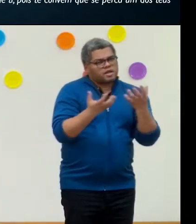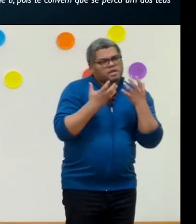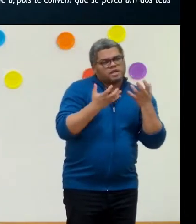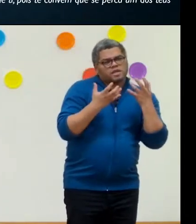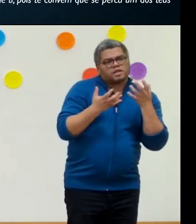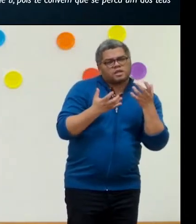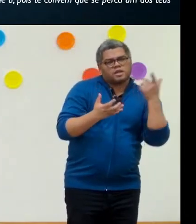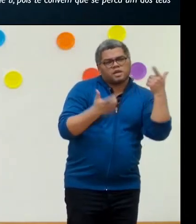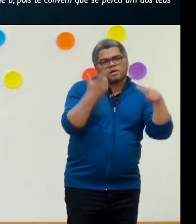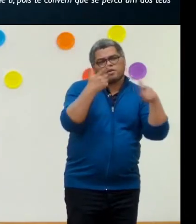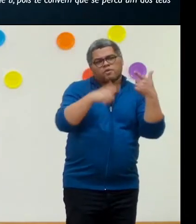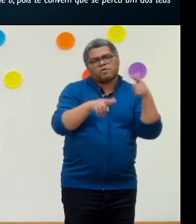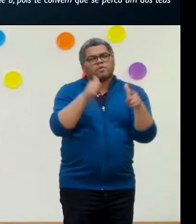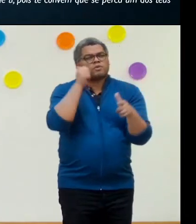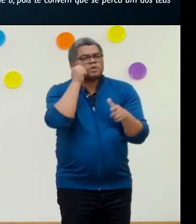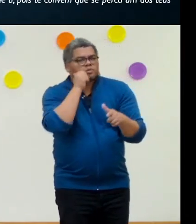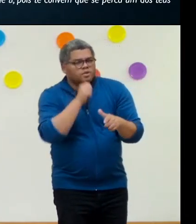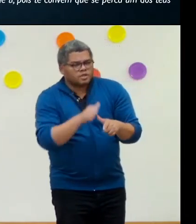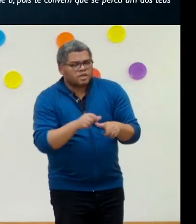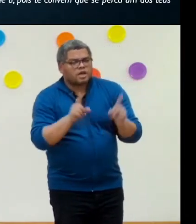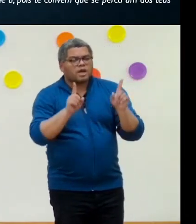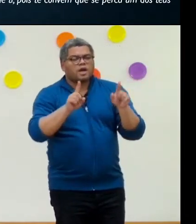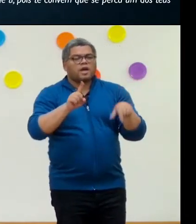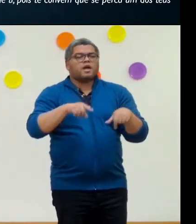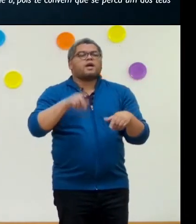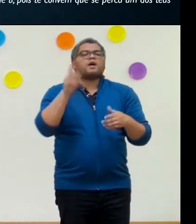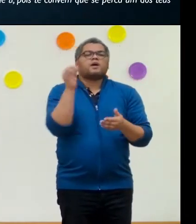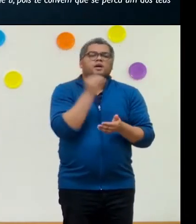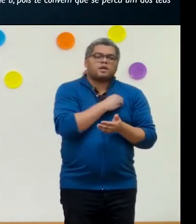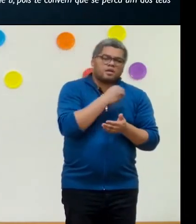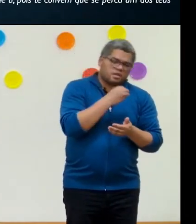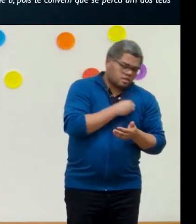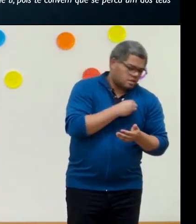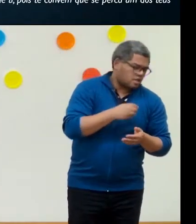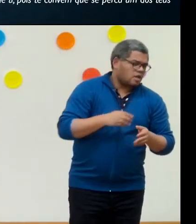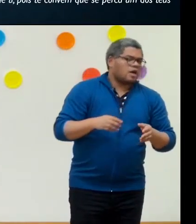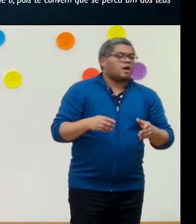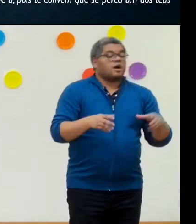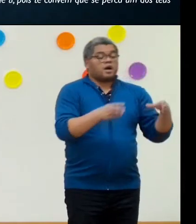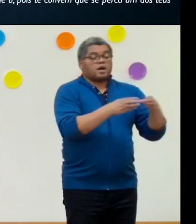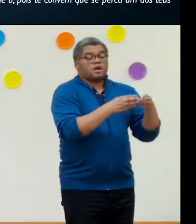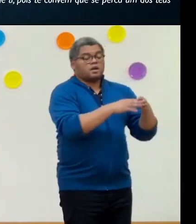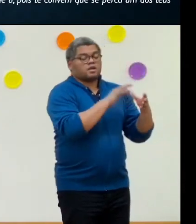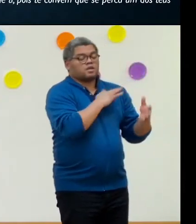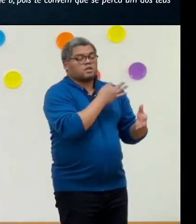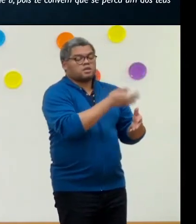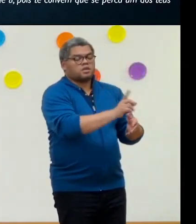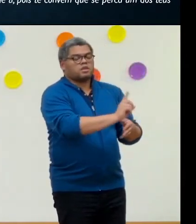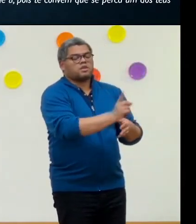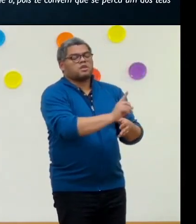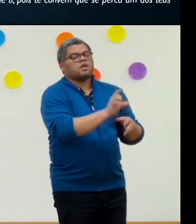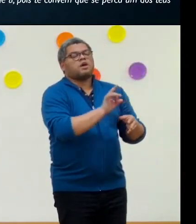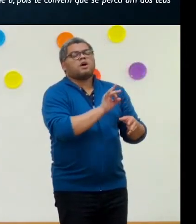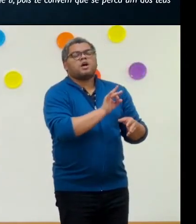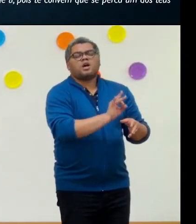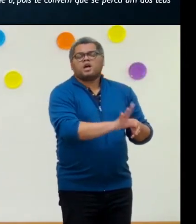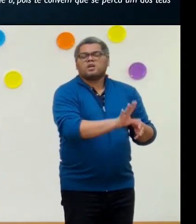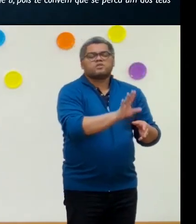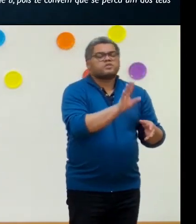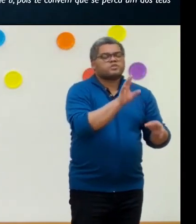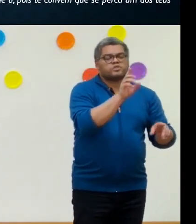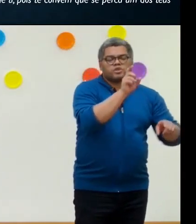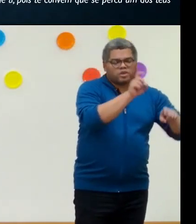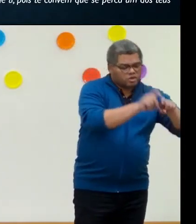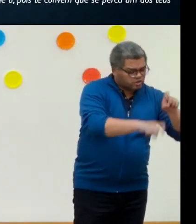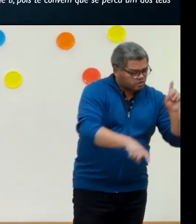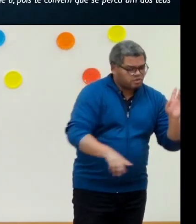E eles estavam pensando que não, só se eu não for para a cama e realizar o ato. Meu amigo, você pecou muito antes, no 10º,